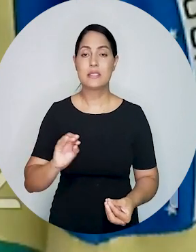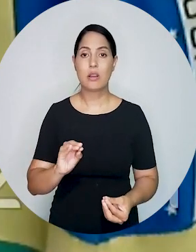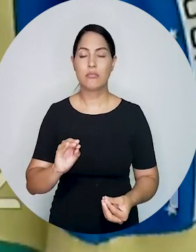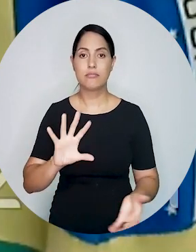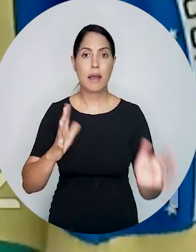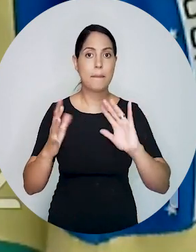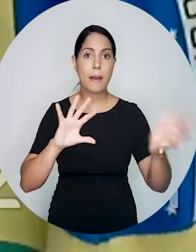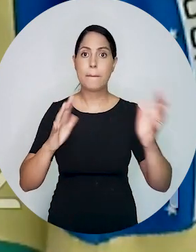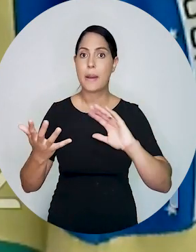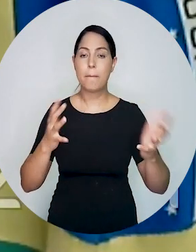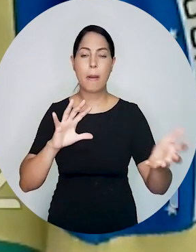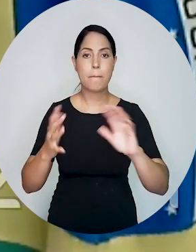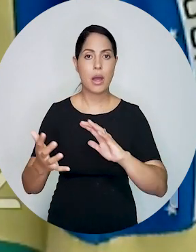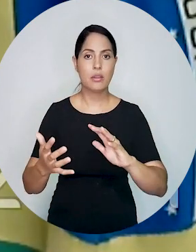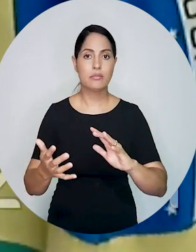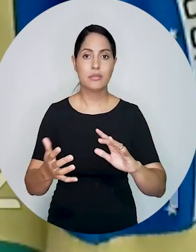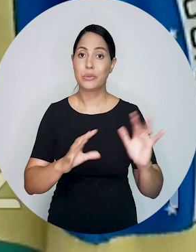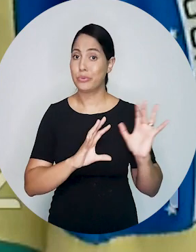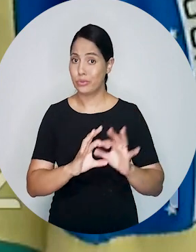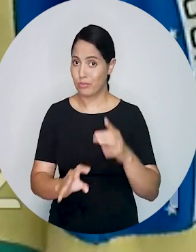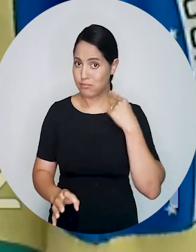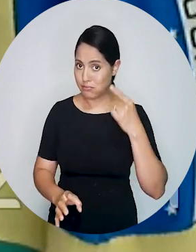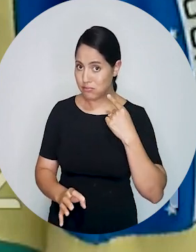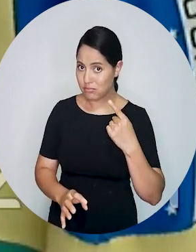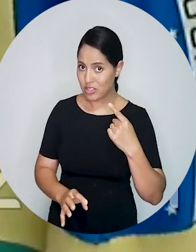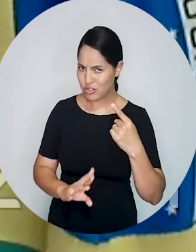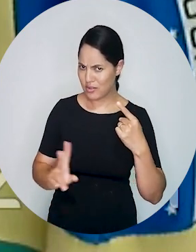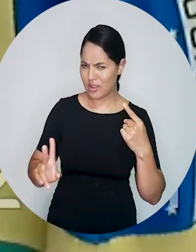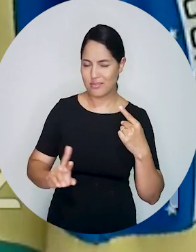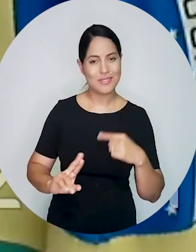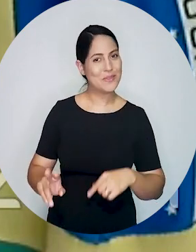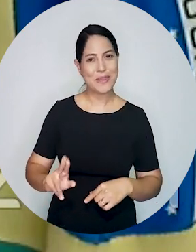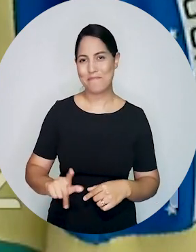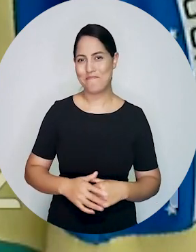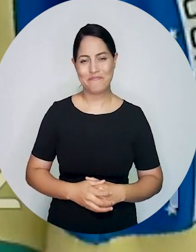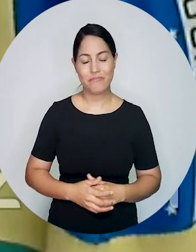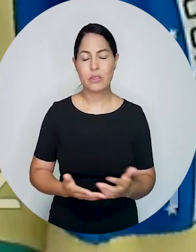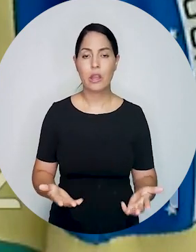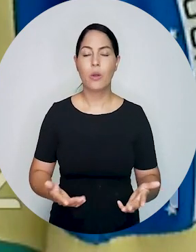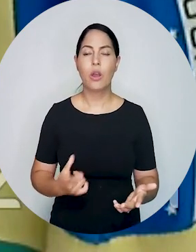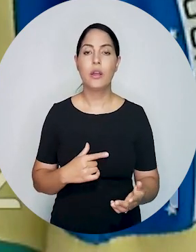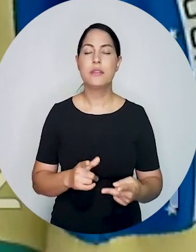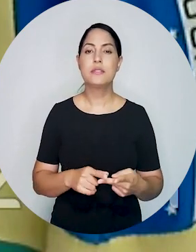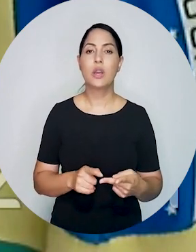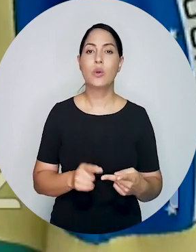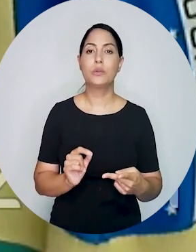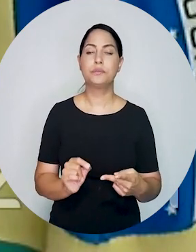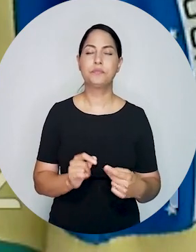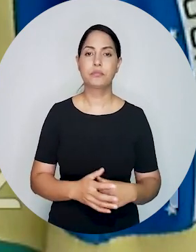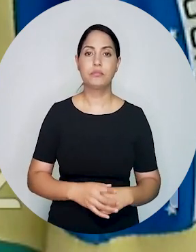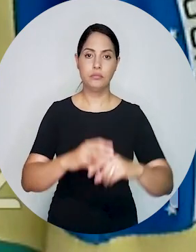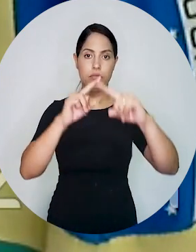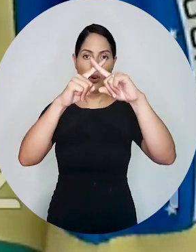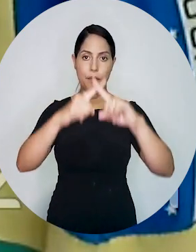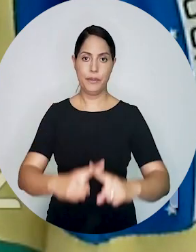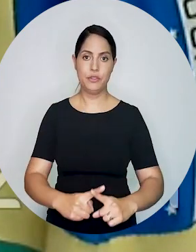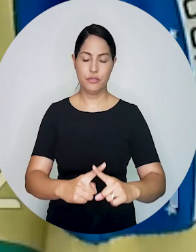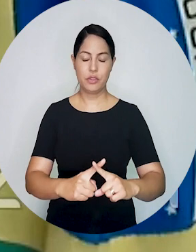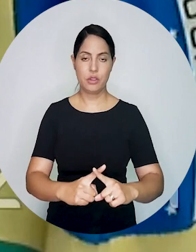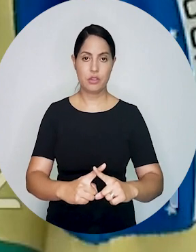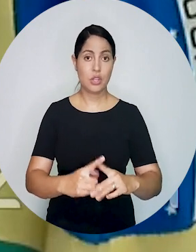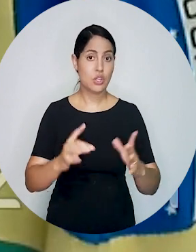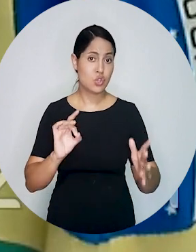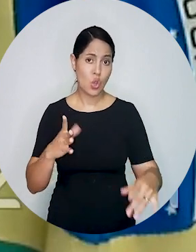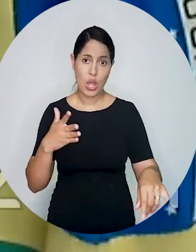mudado a realidade. E a advocacia não é diferente. Bom, esse é um ponto. Segundo ponto é que, se você olhar sobre